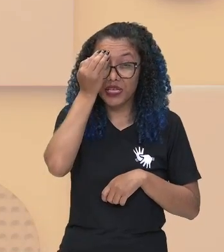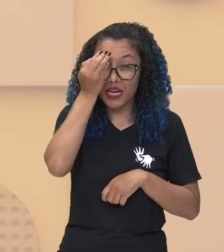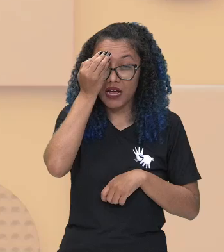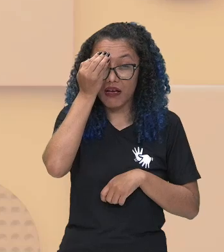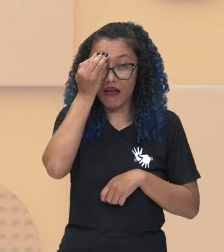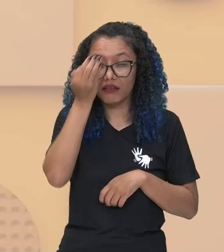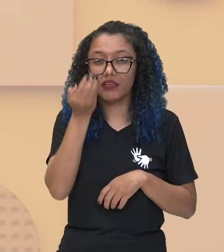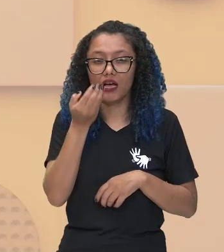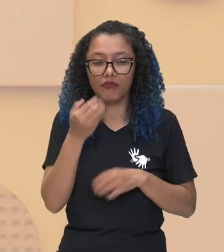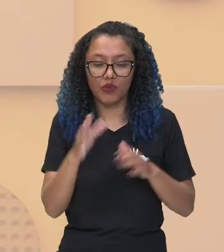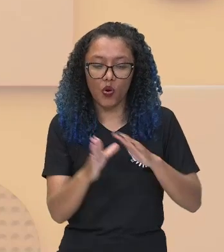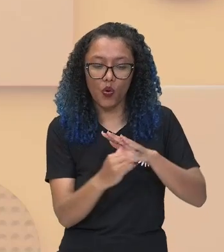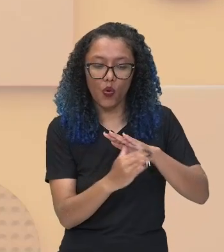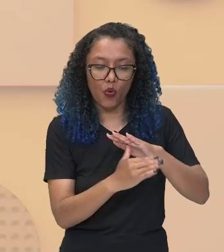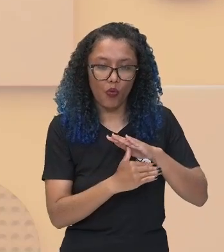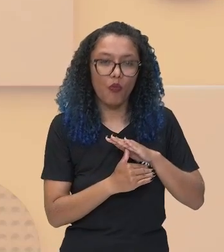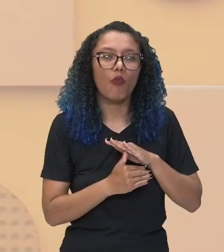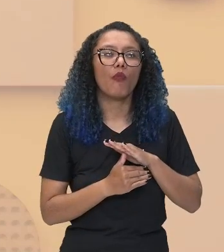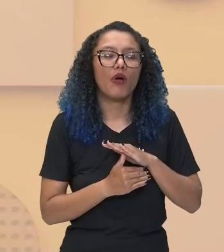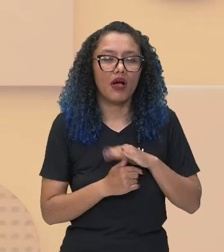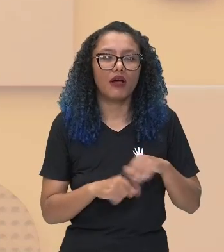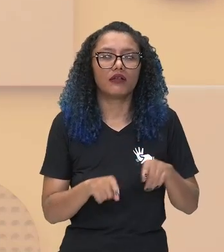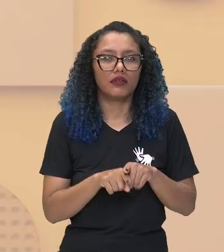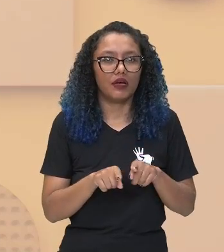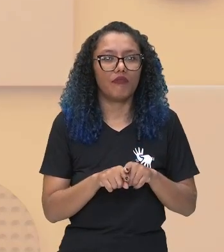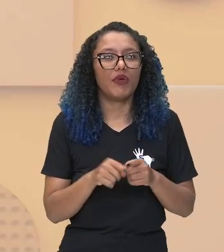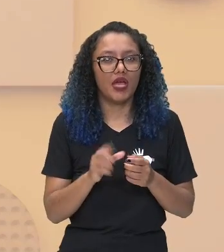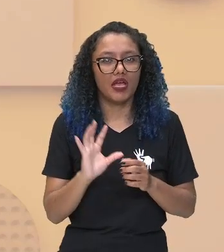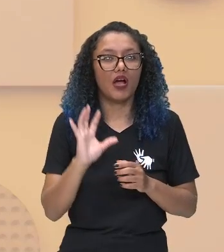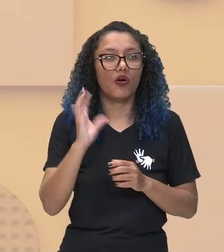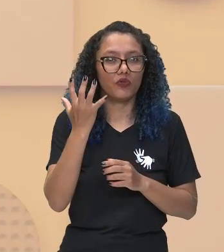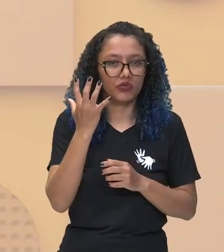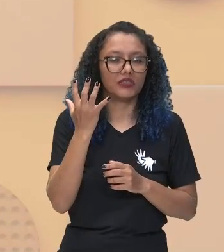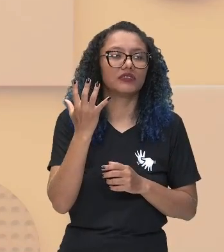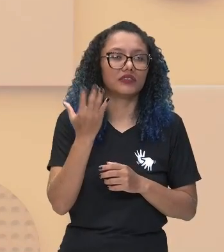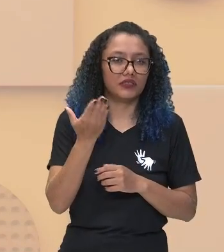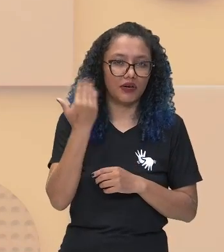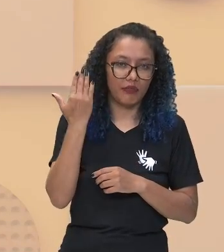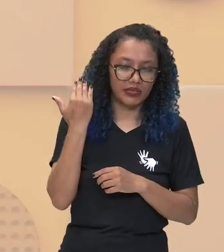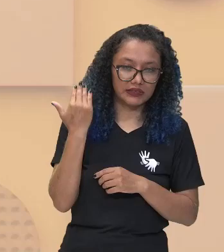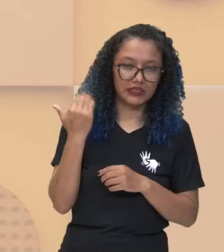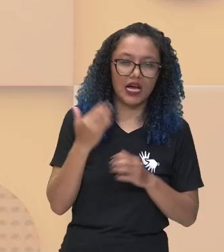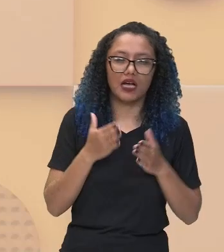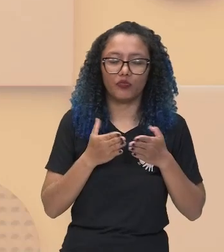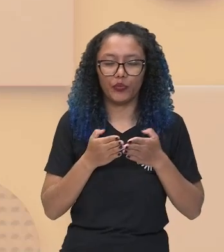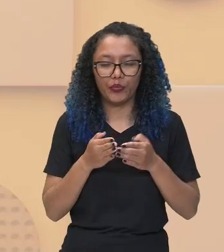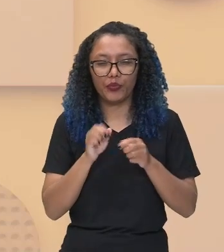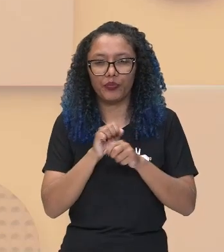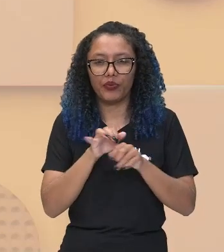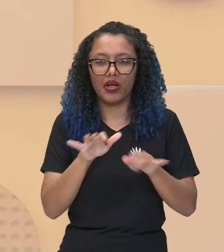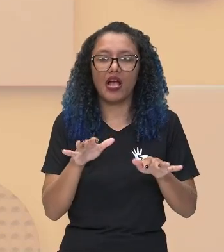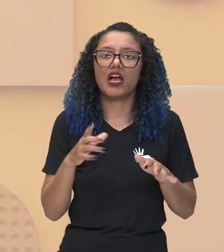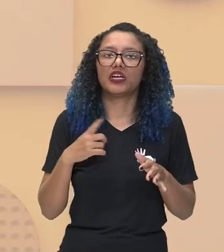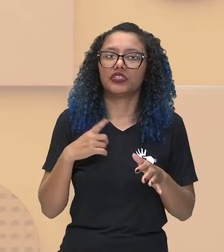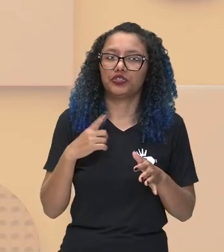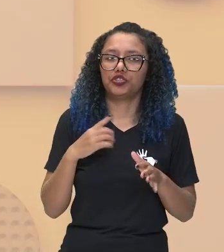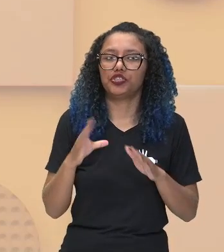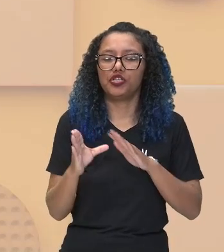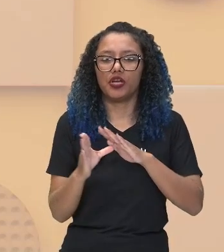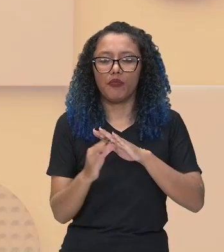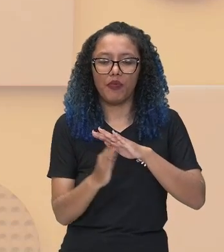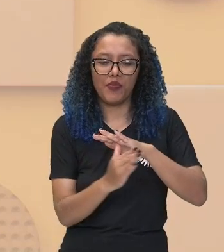ou corsários. Isso era uma prática muito comum nesse período das grandes navegações. Assaltos ali às